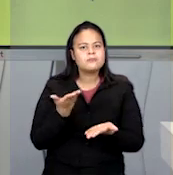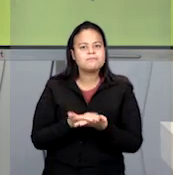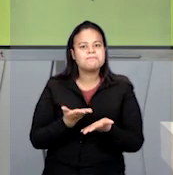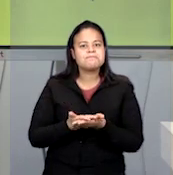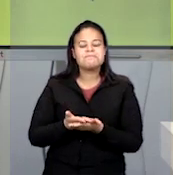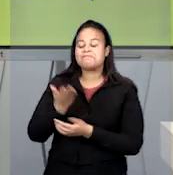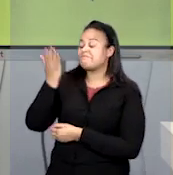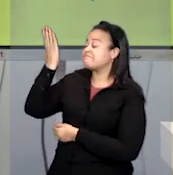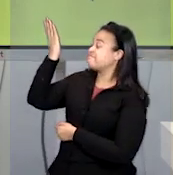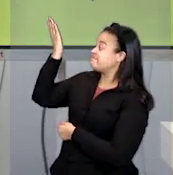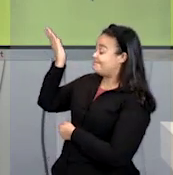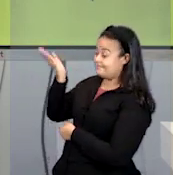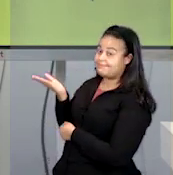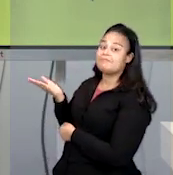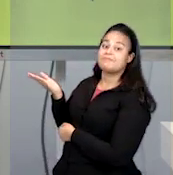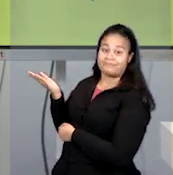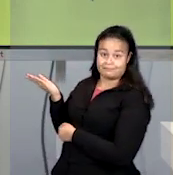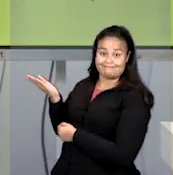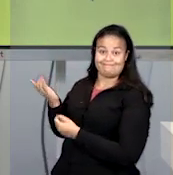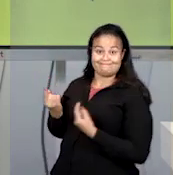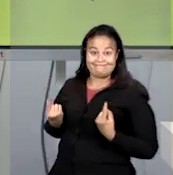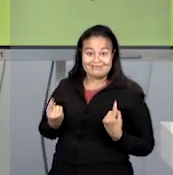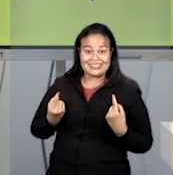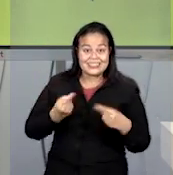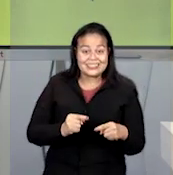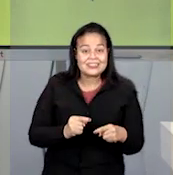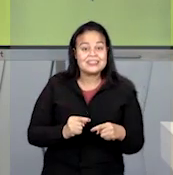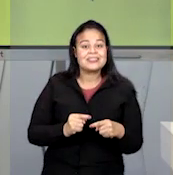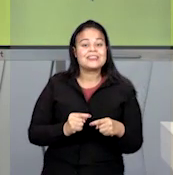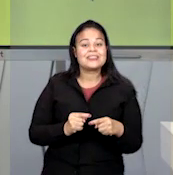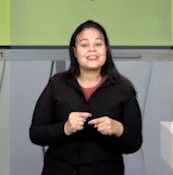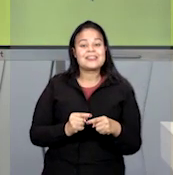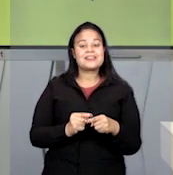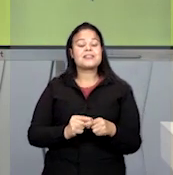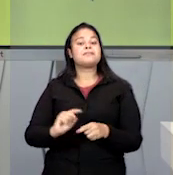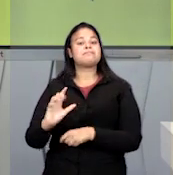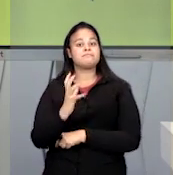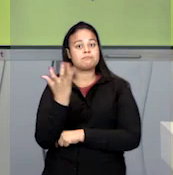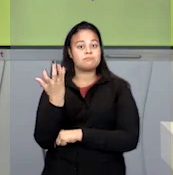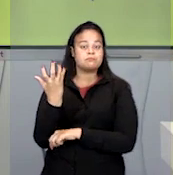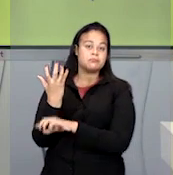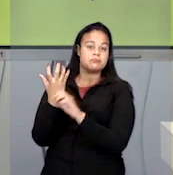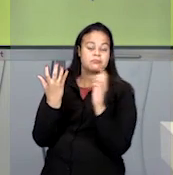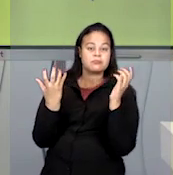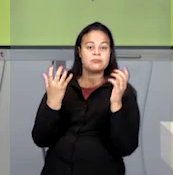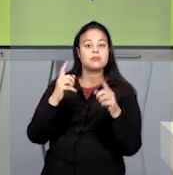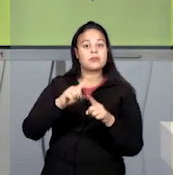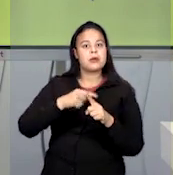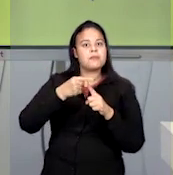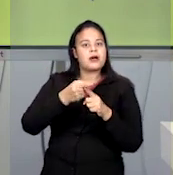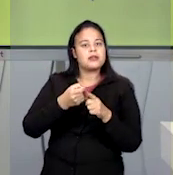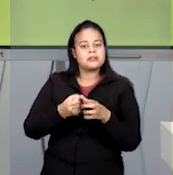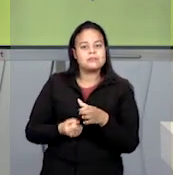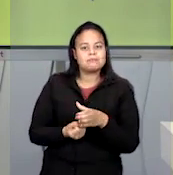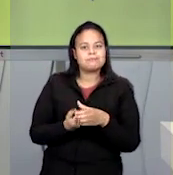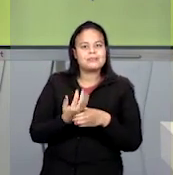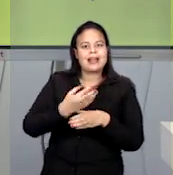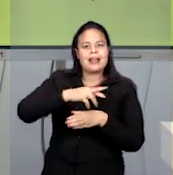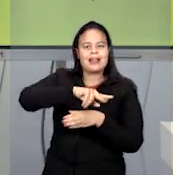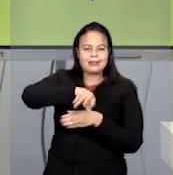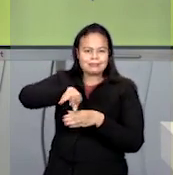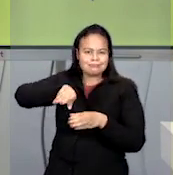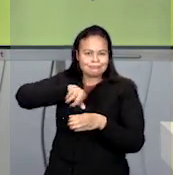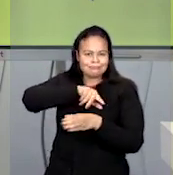assunto aqui, impactos ambientais e biodiversidade. Esse assunto está descrito lá